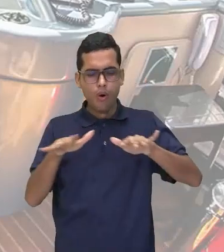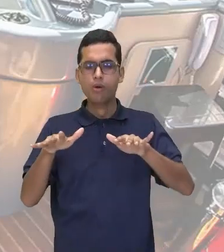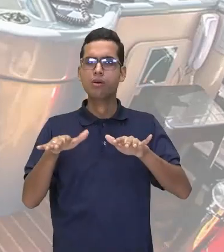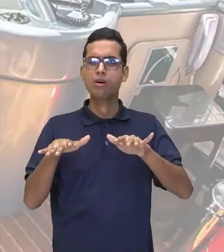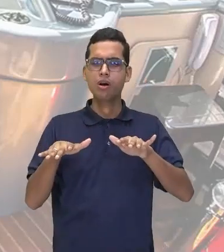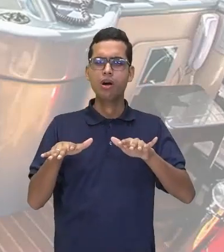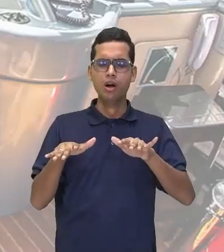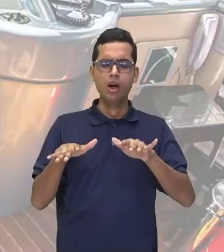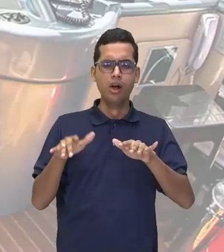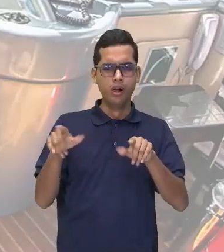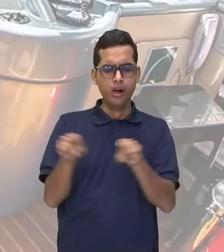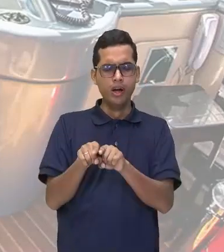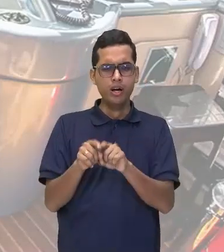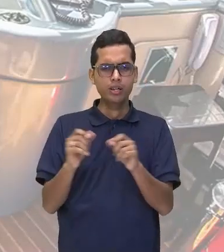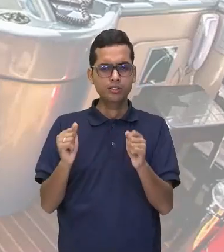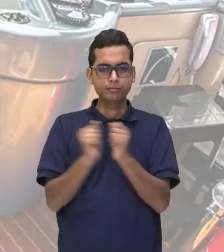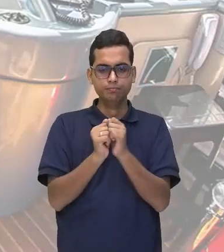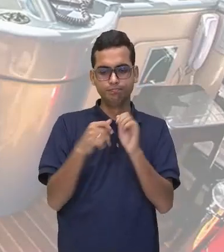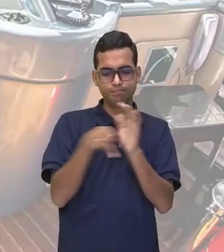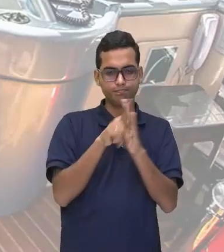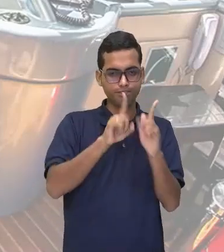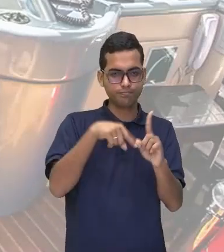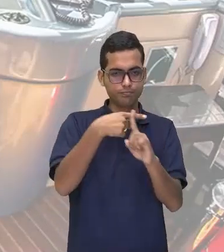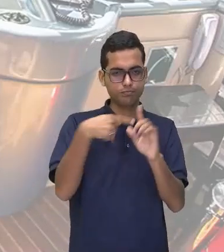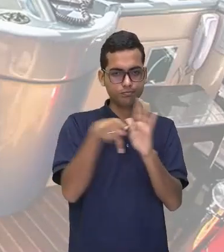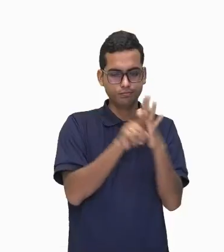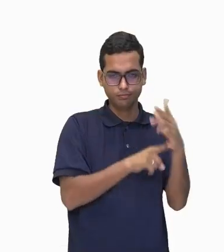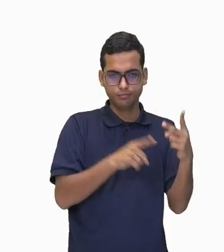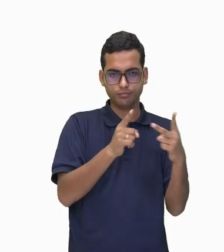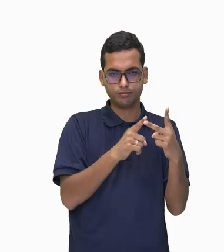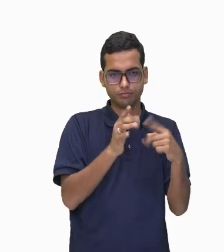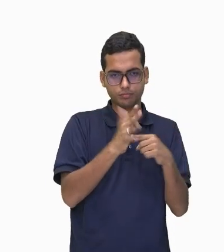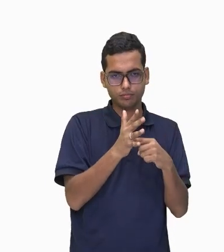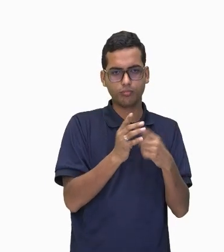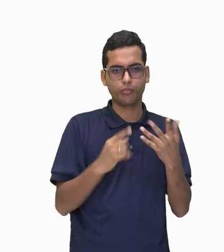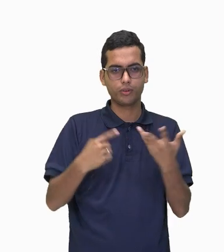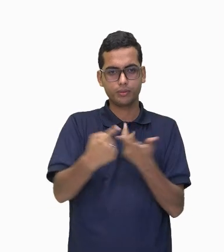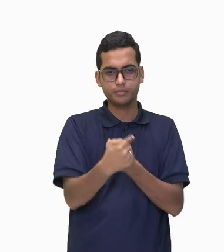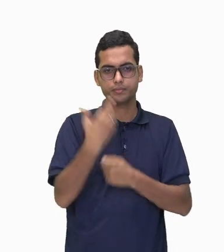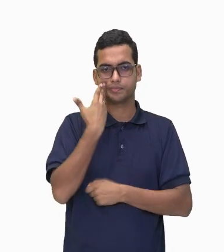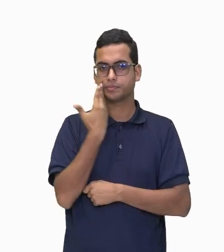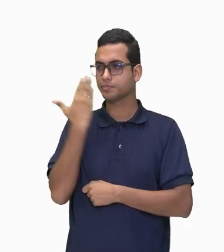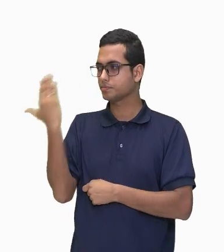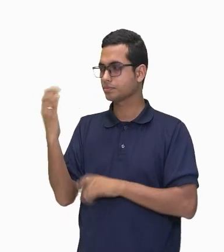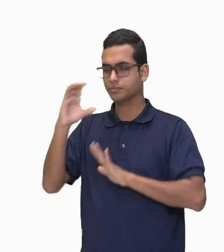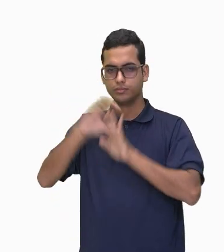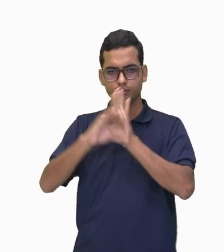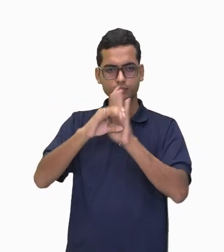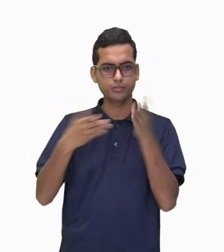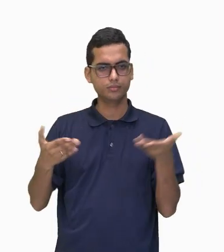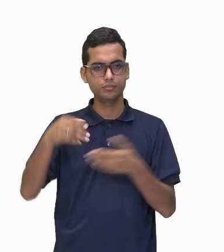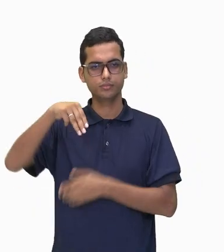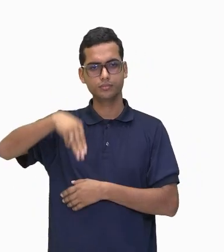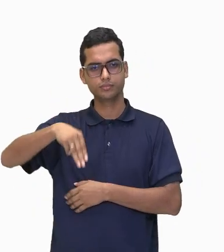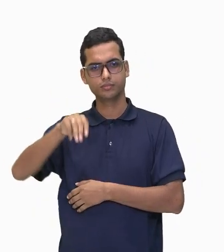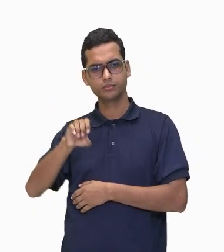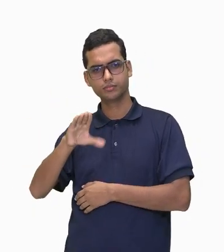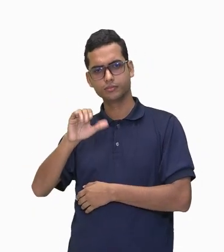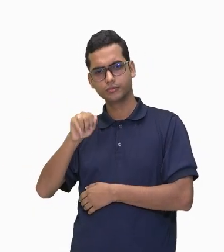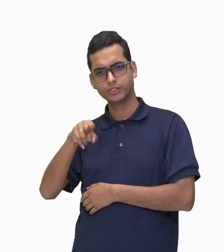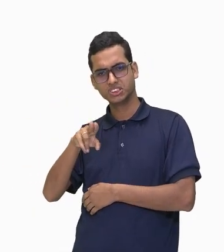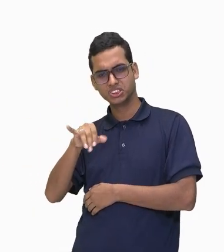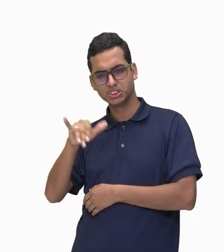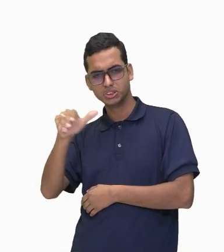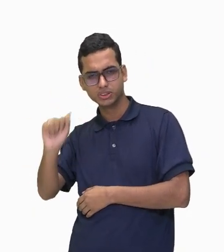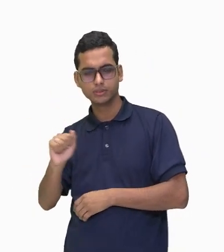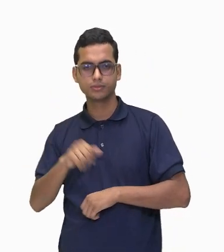com a mecânica. Então vamos definir cada um deles. Veja, olha só, a mecânica, que